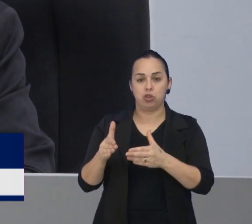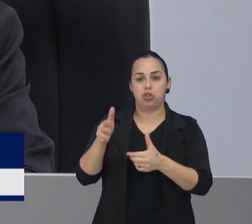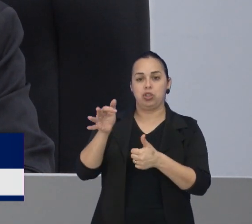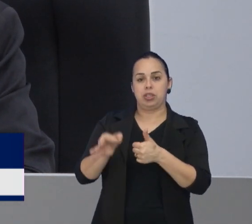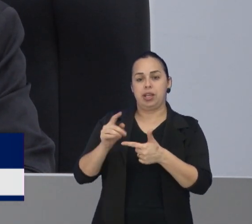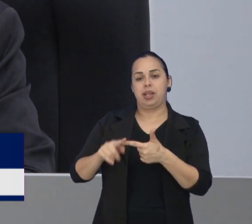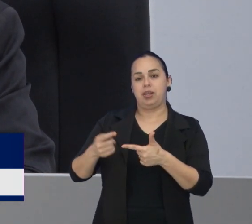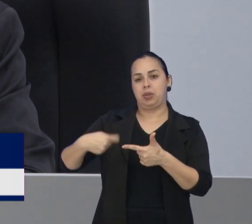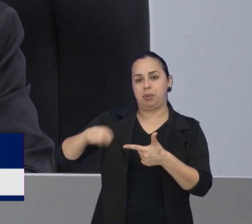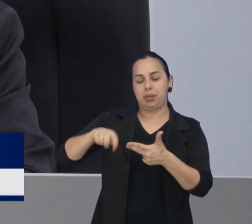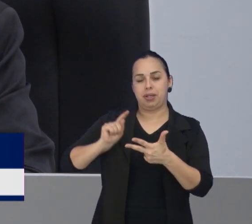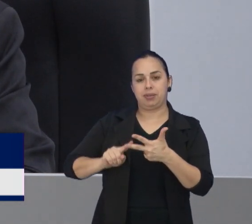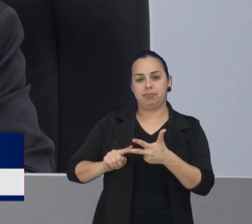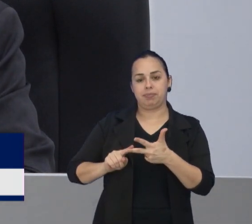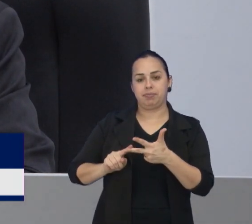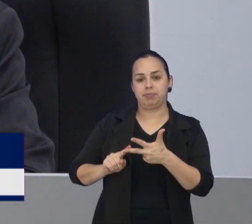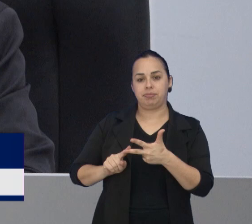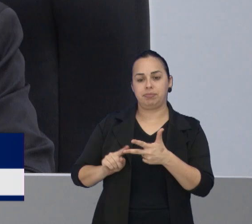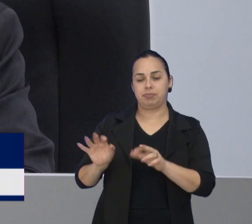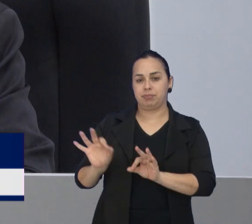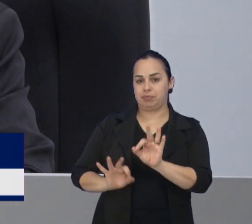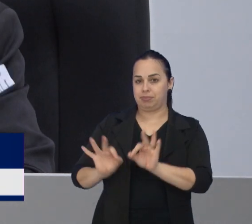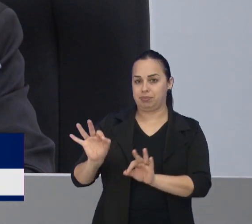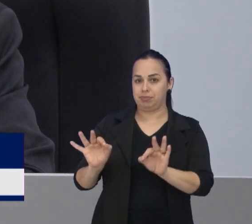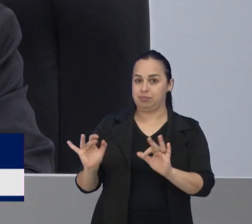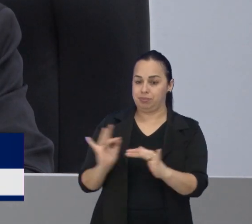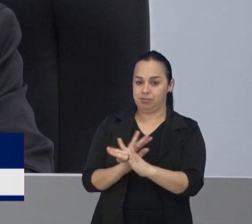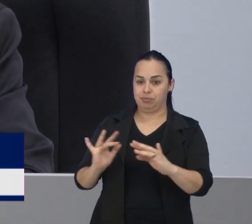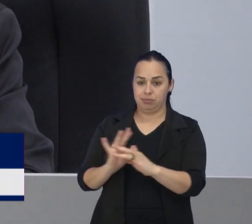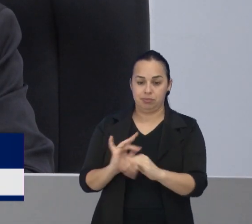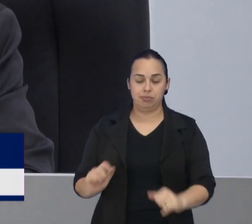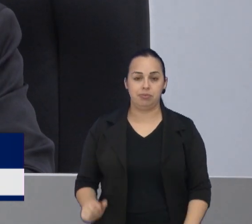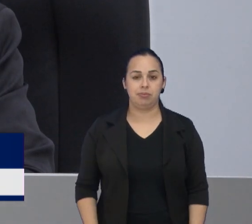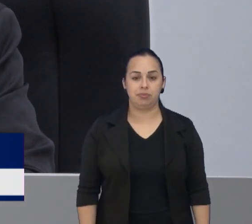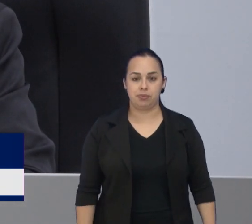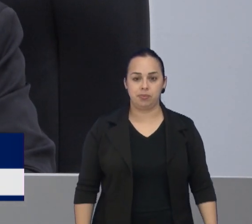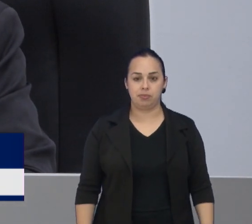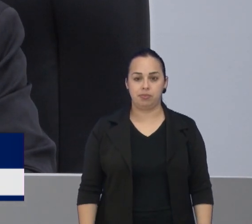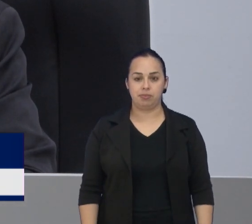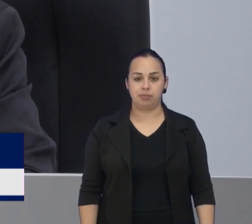de Justiça, Economia e Planejamento Urbano.